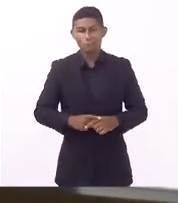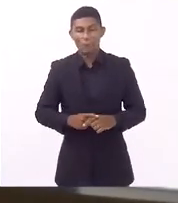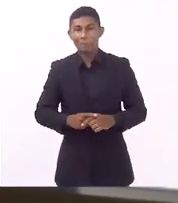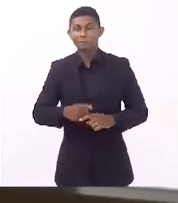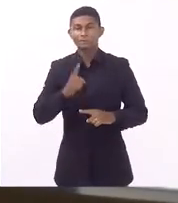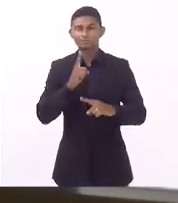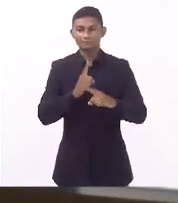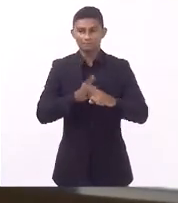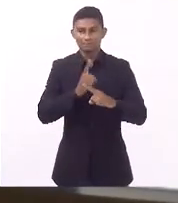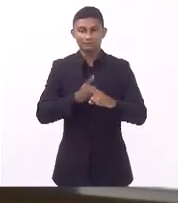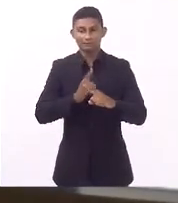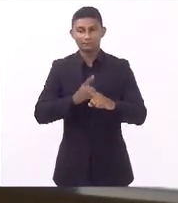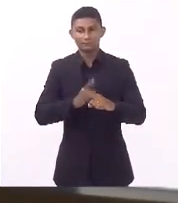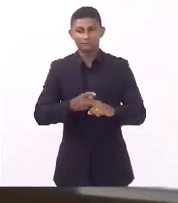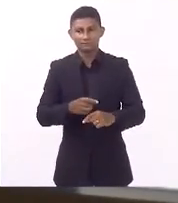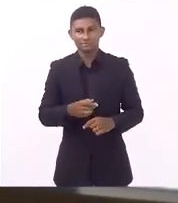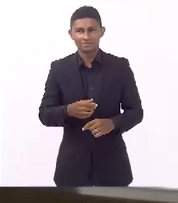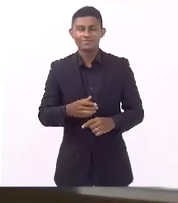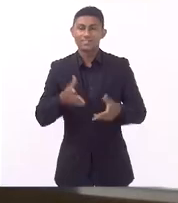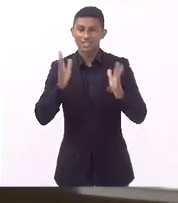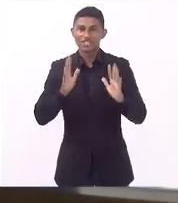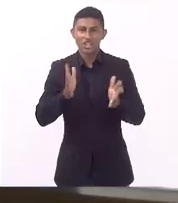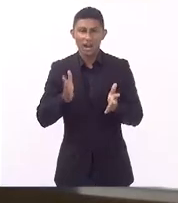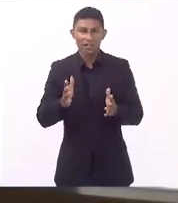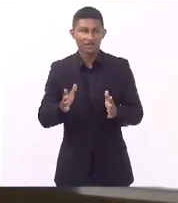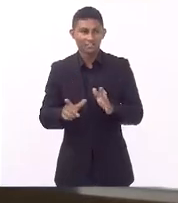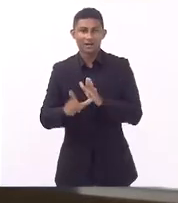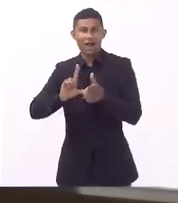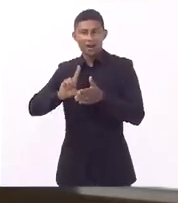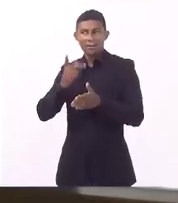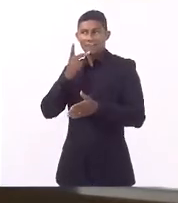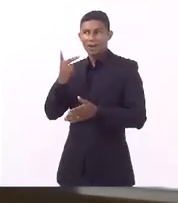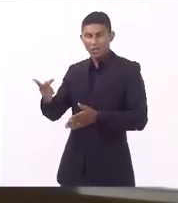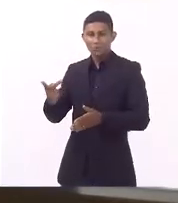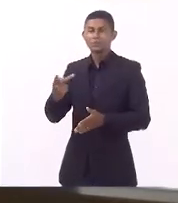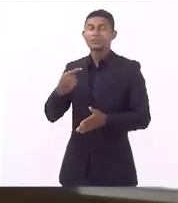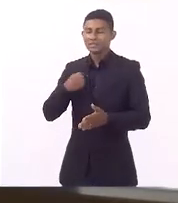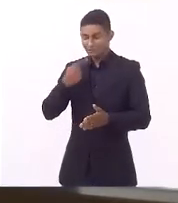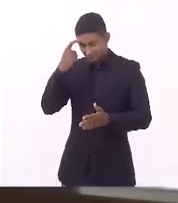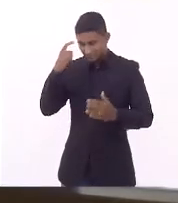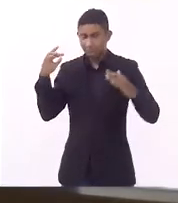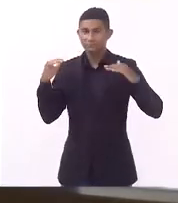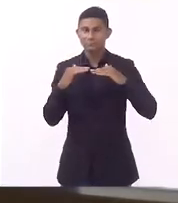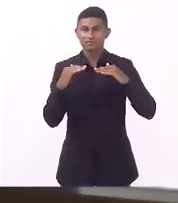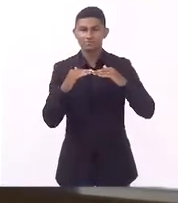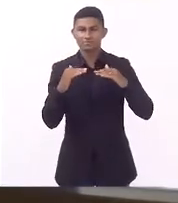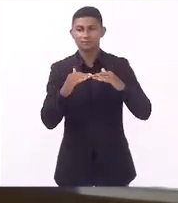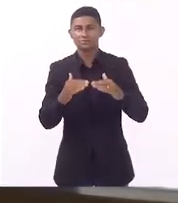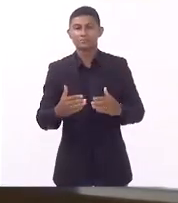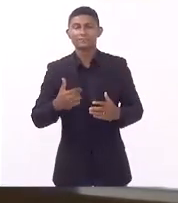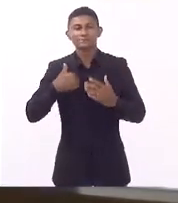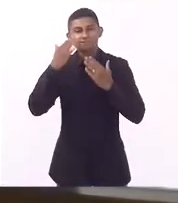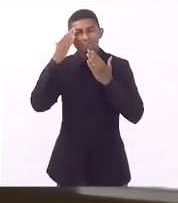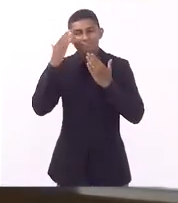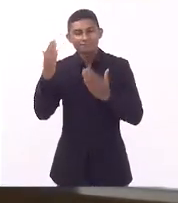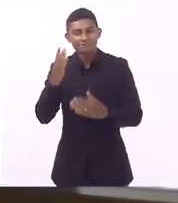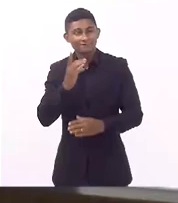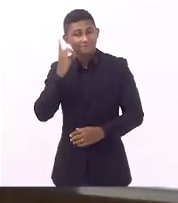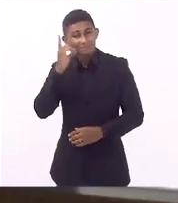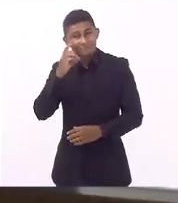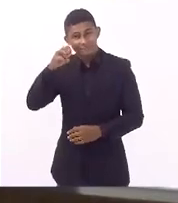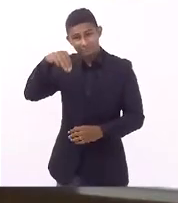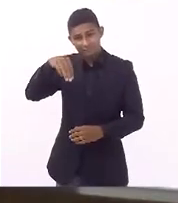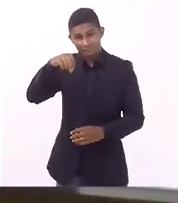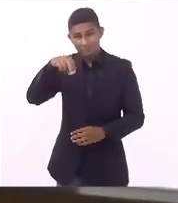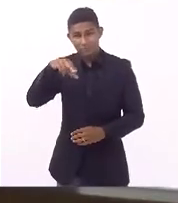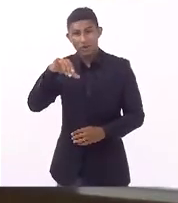falaram tudo que eu poderia dizer. Só tenho a agradecer a Mônica, agradecer a Lérgio